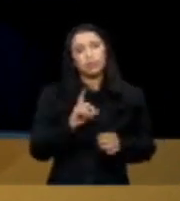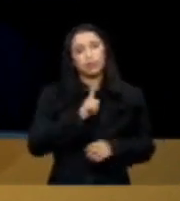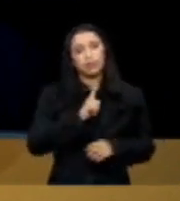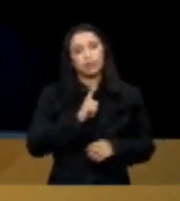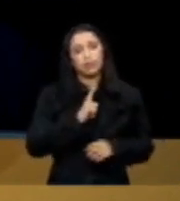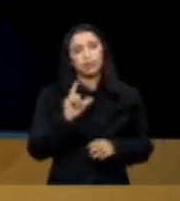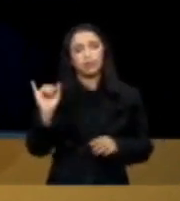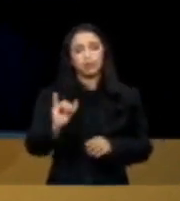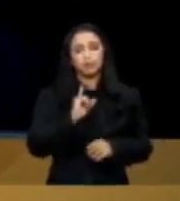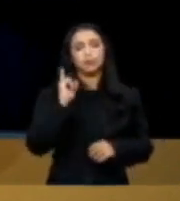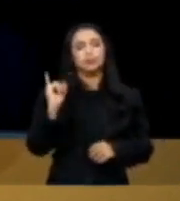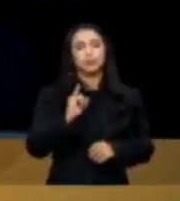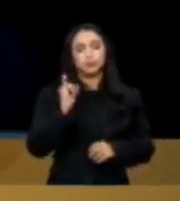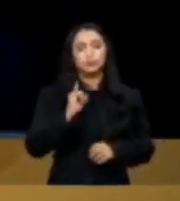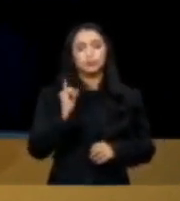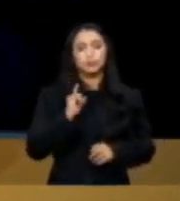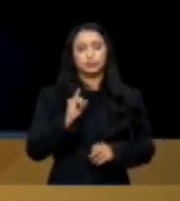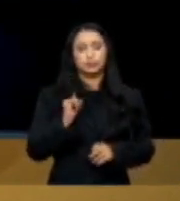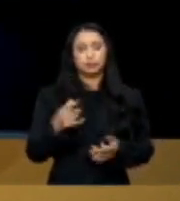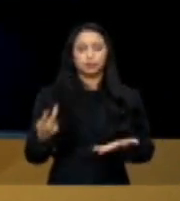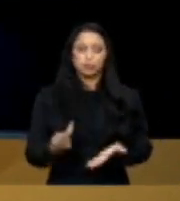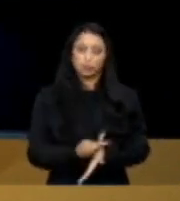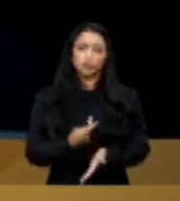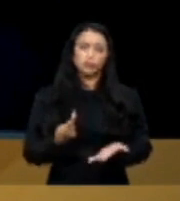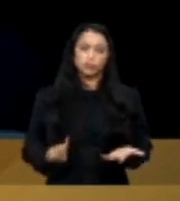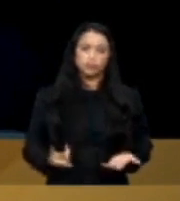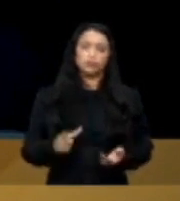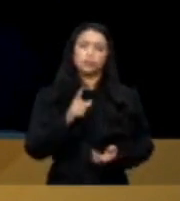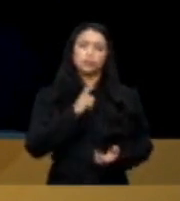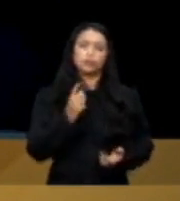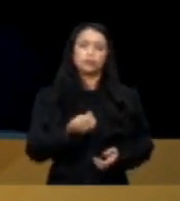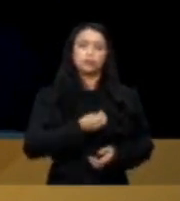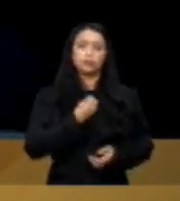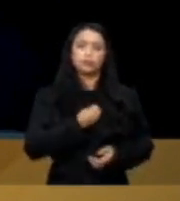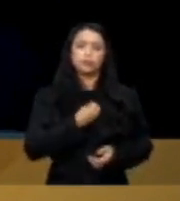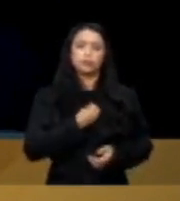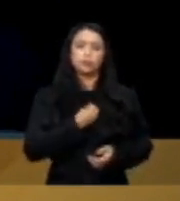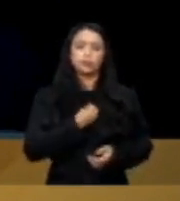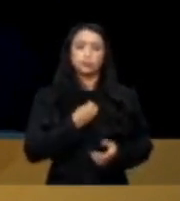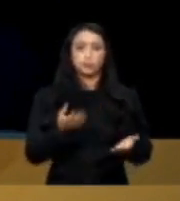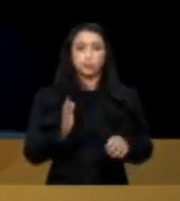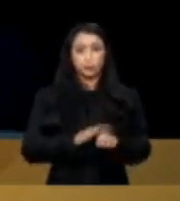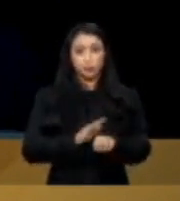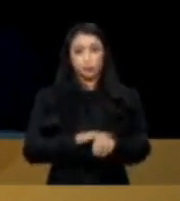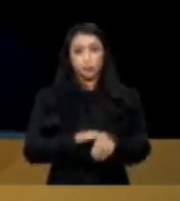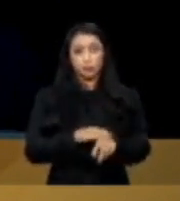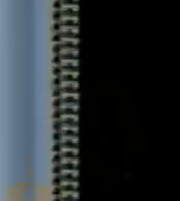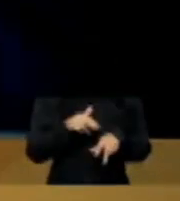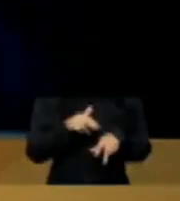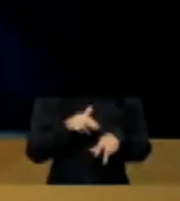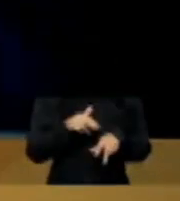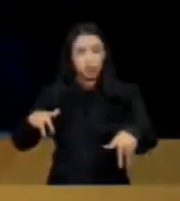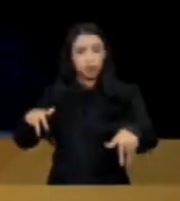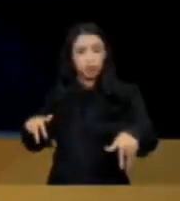percepção dessa importância nos dias contemporâneos, quando vivemos o distanciamento social, esse isolamento